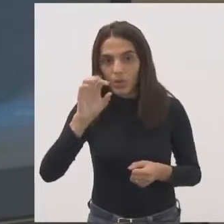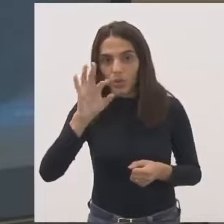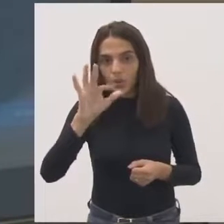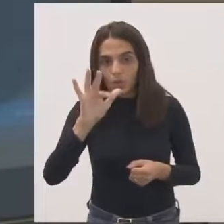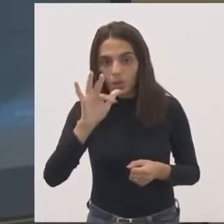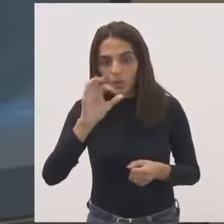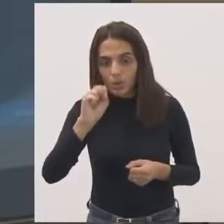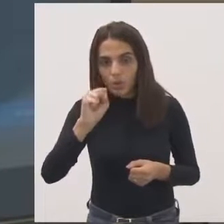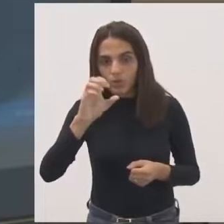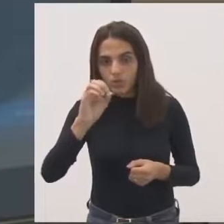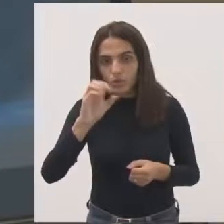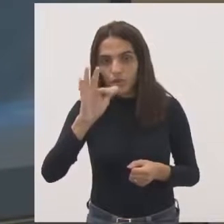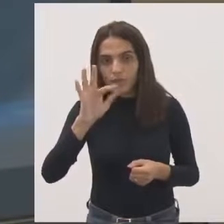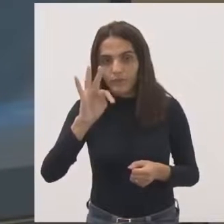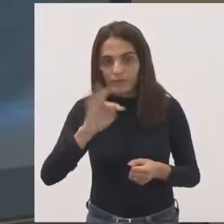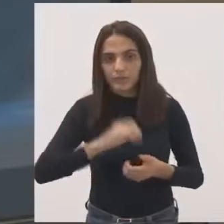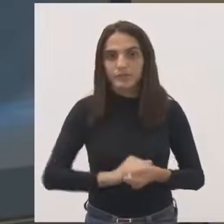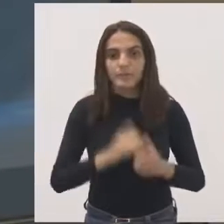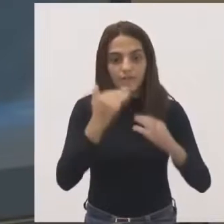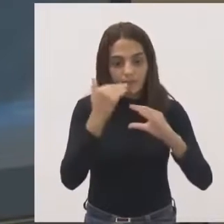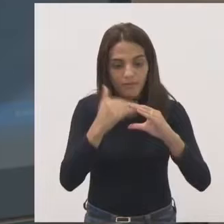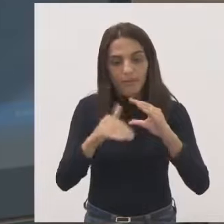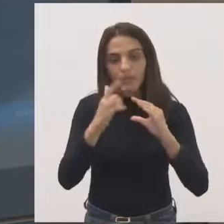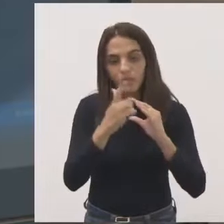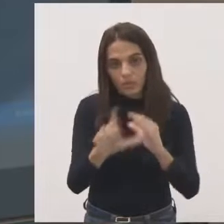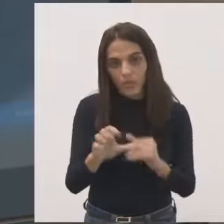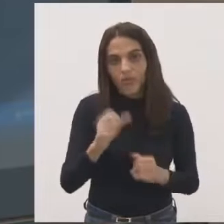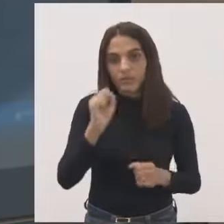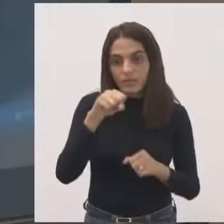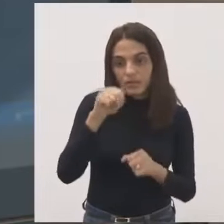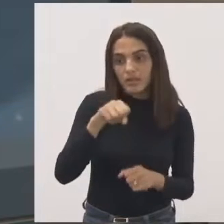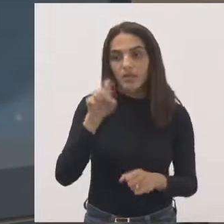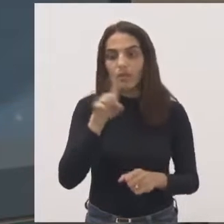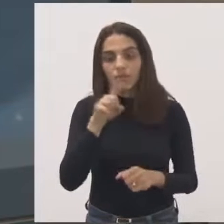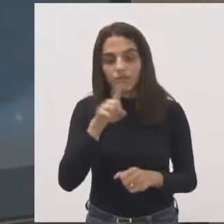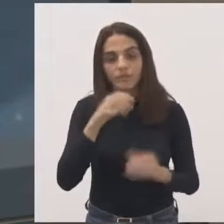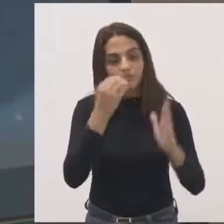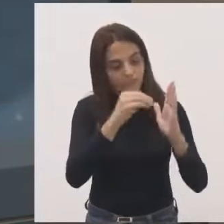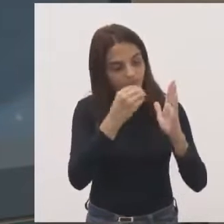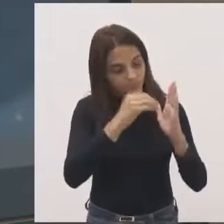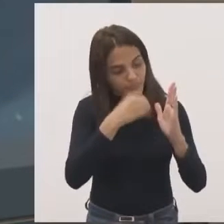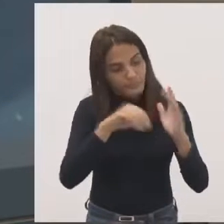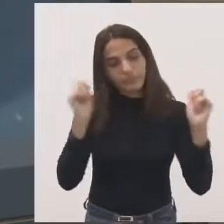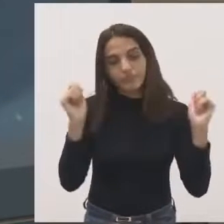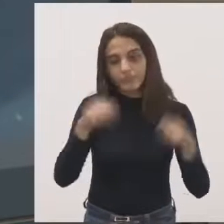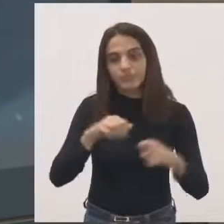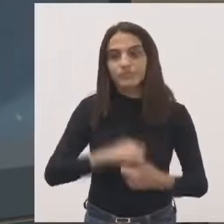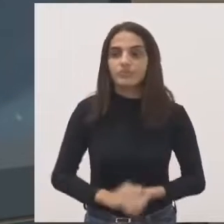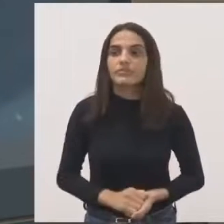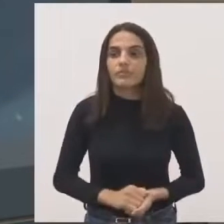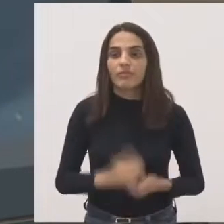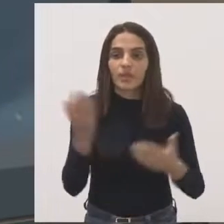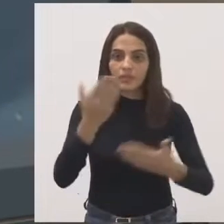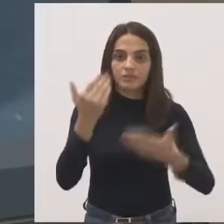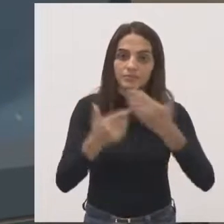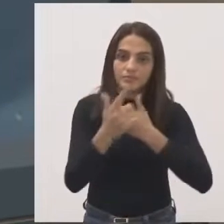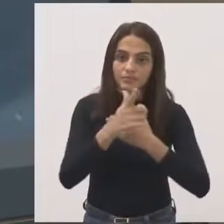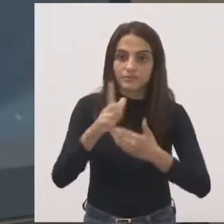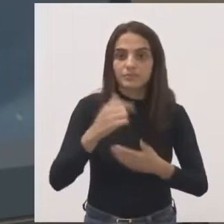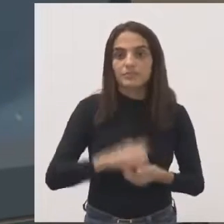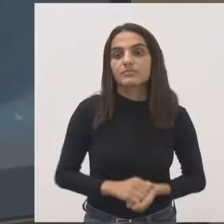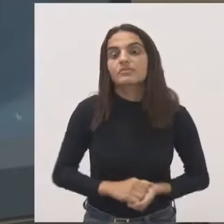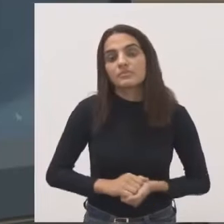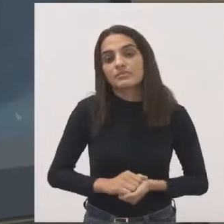esses diagnósticos para eles ou não. Então, a gente vai pôr que sim. Na próxima tela, gente, ele vai falar...